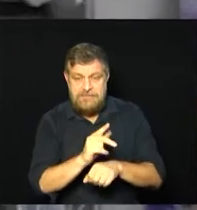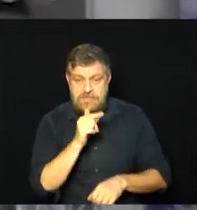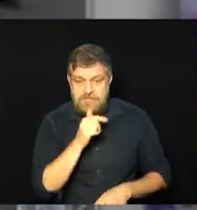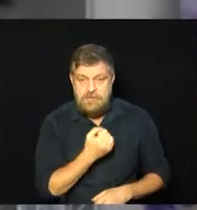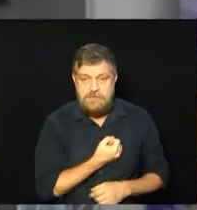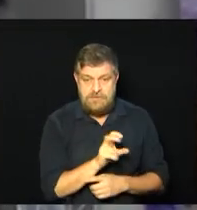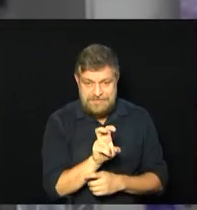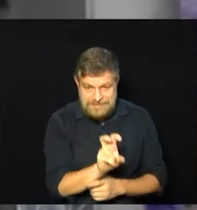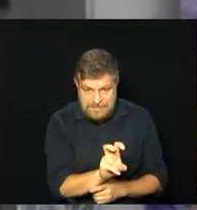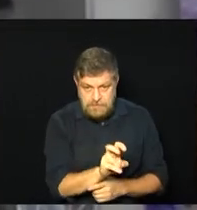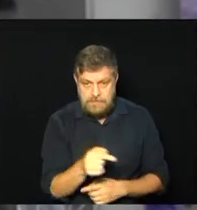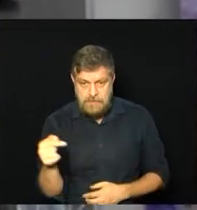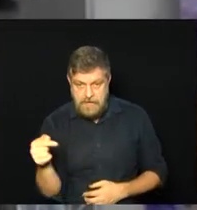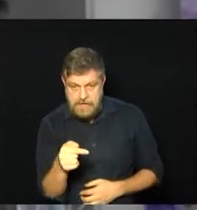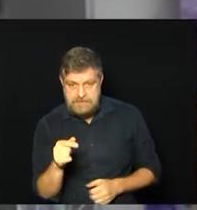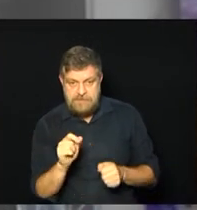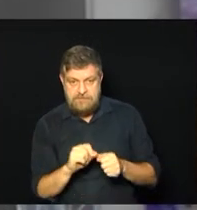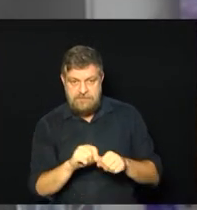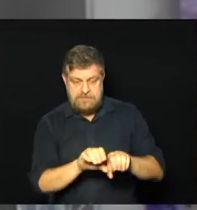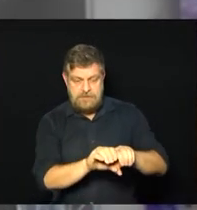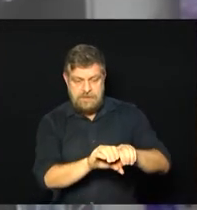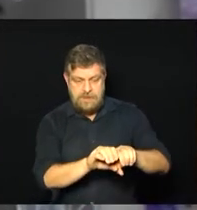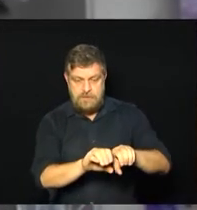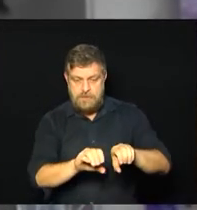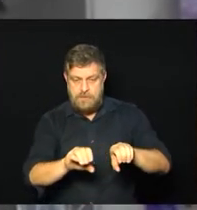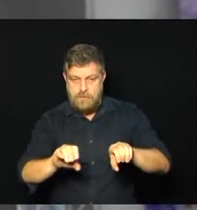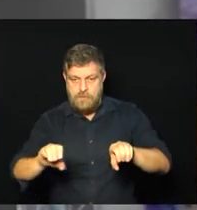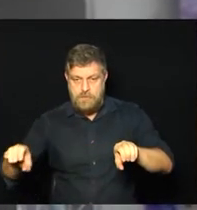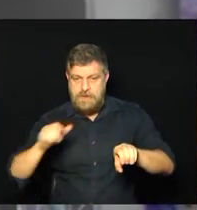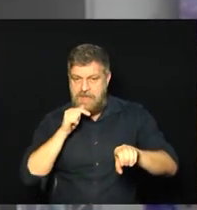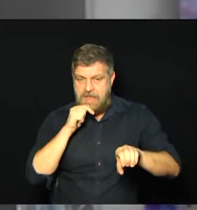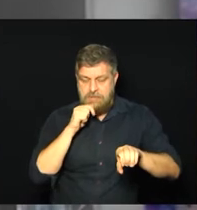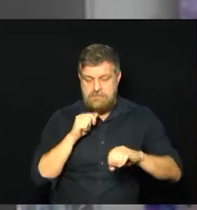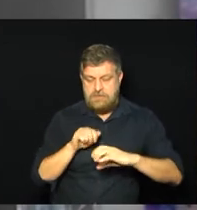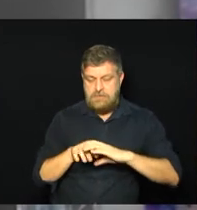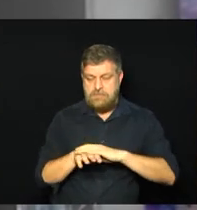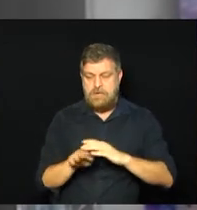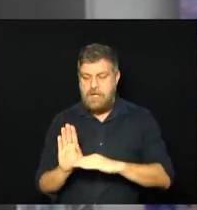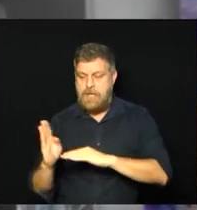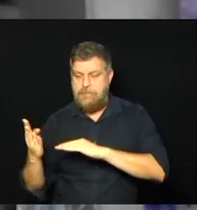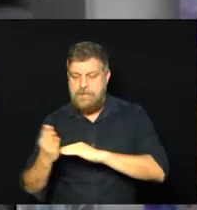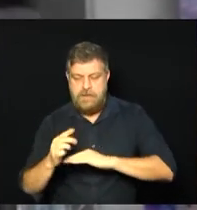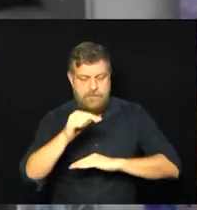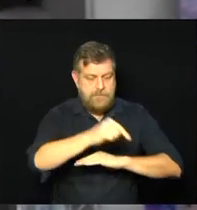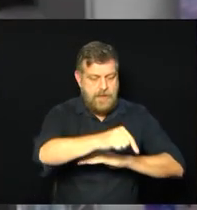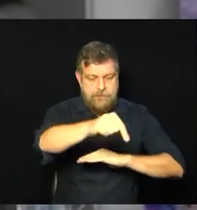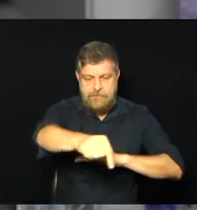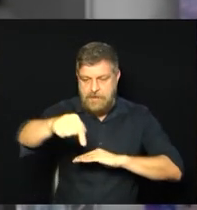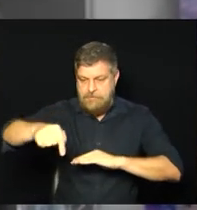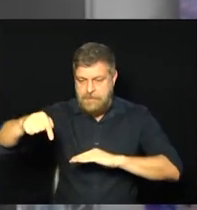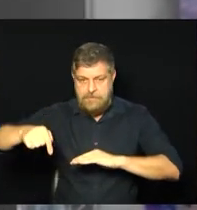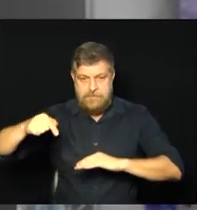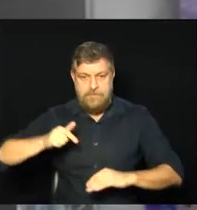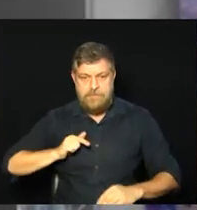ETA 5, nós vamos fazer um encaminhamento de adutores que passará por alguns daqueles bairros que a gente citou antes, né? Gargantilha,